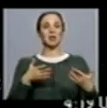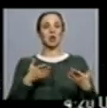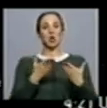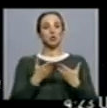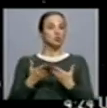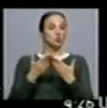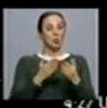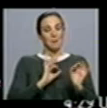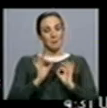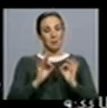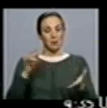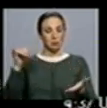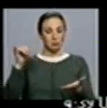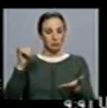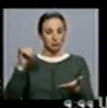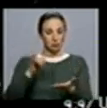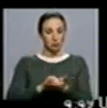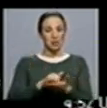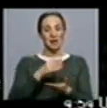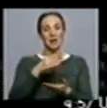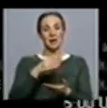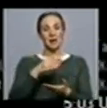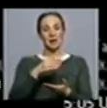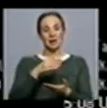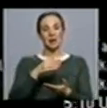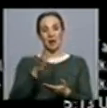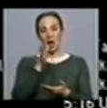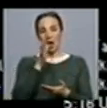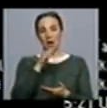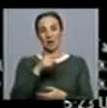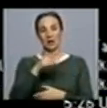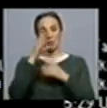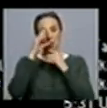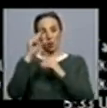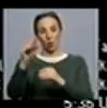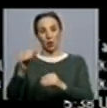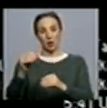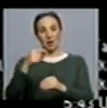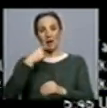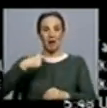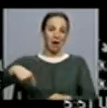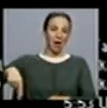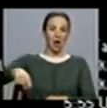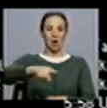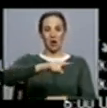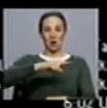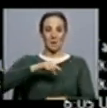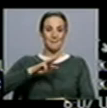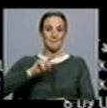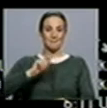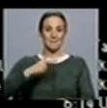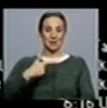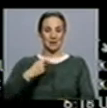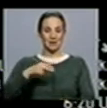estava preparada para aterrar num líquido, porque Titã é uma Lua que está também coberta por grandes lagos de metano,